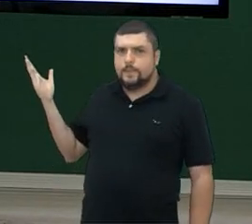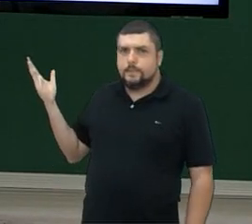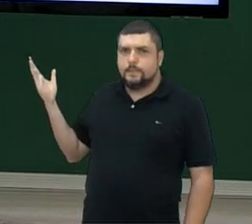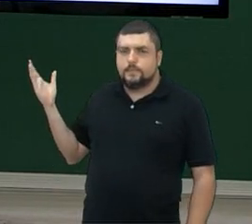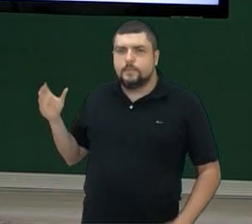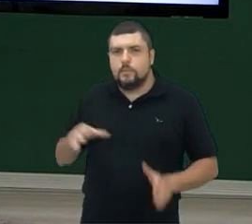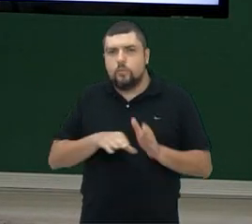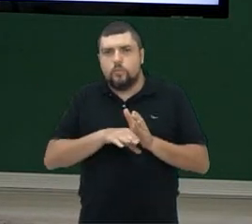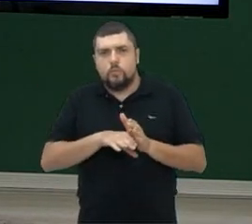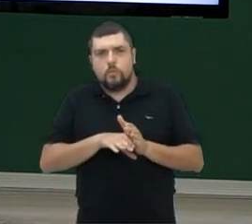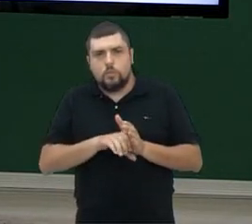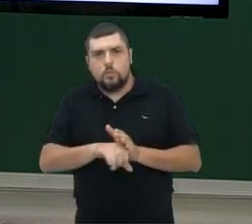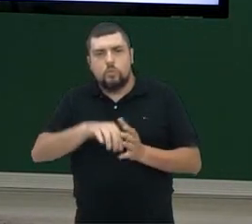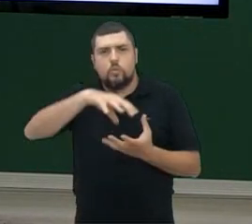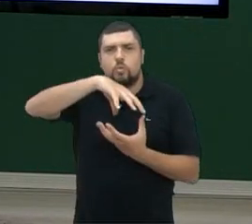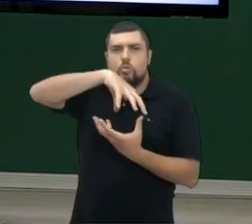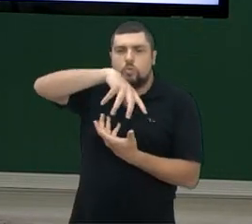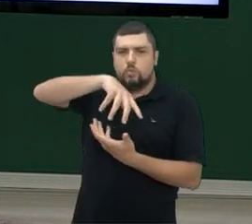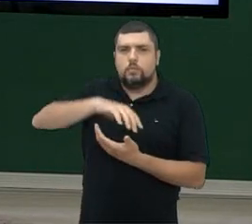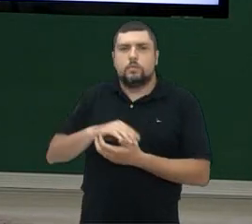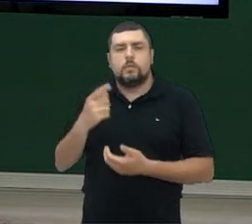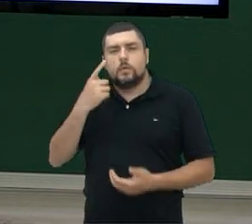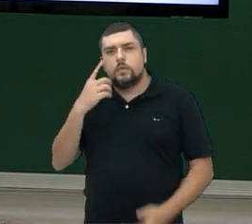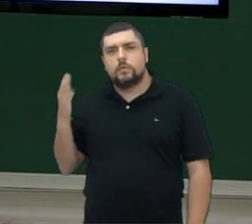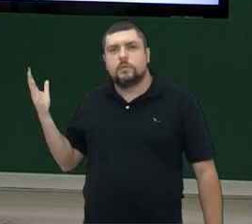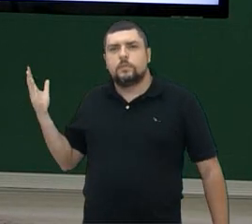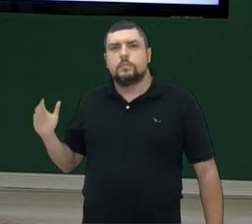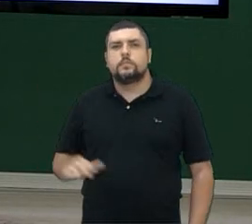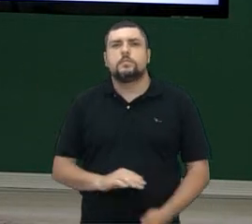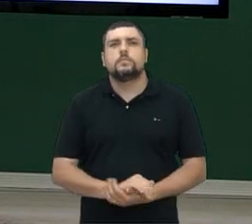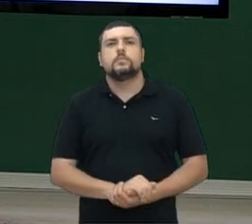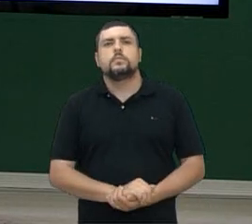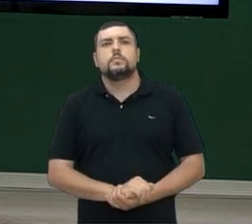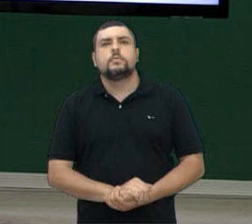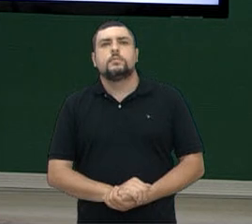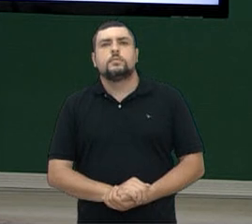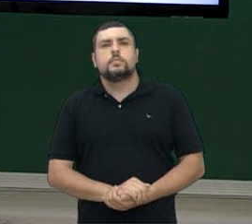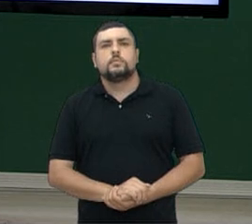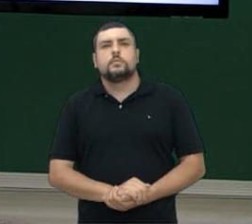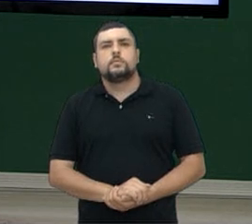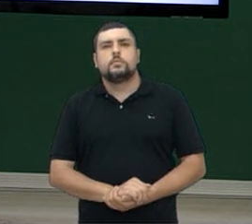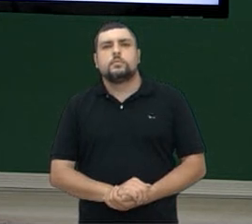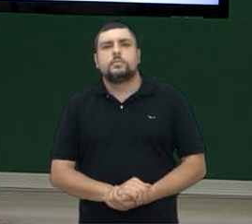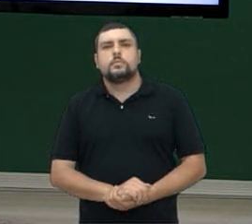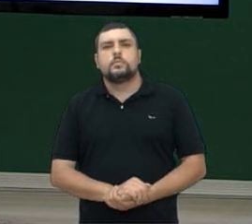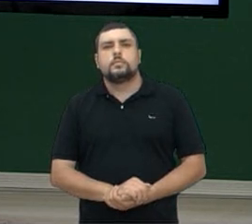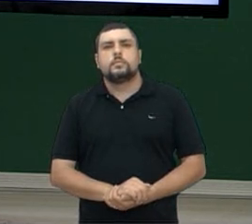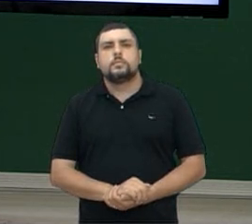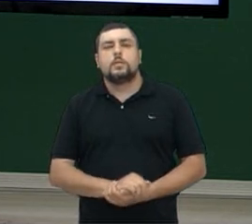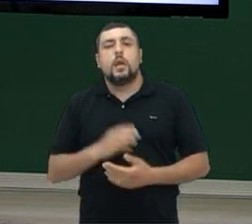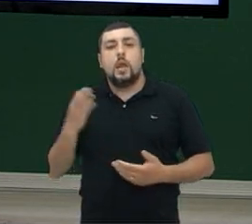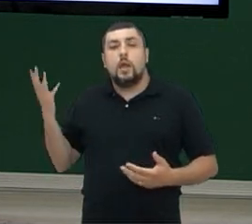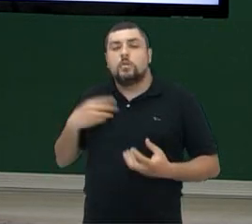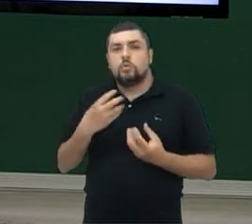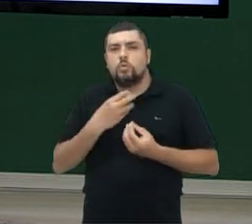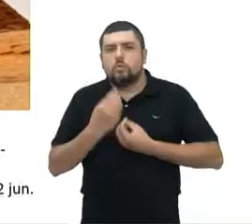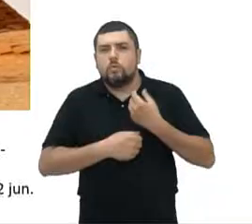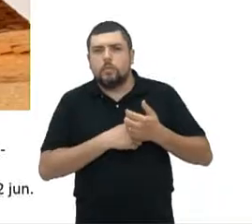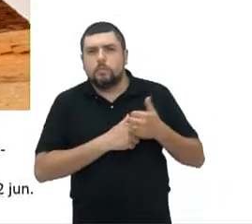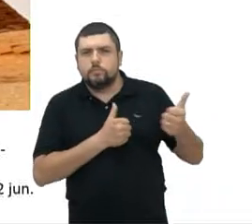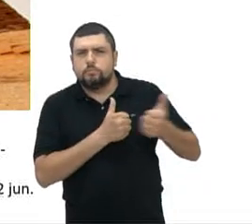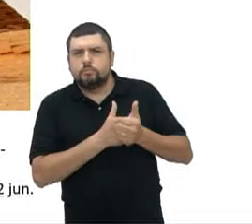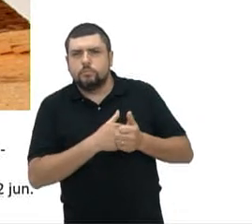umas imagens das pirâmides cuxitas, né? As proximidades, a troca cultural com os egípcios fez com que o reino de